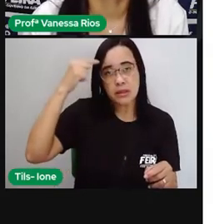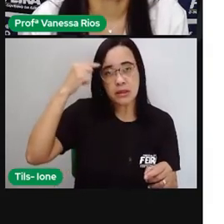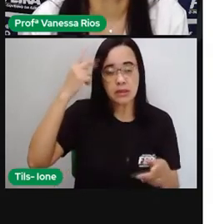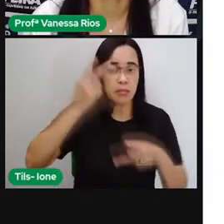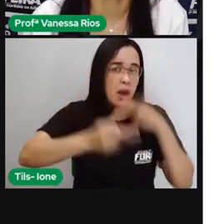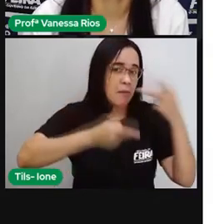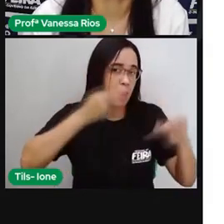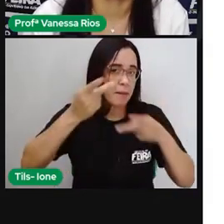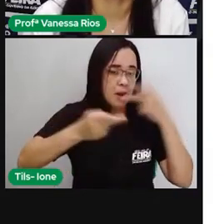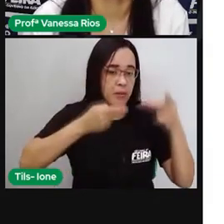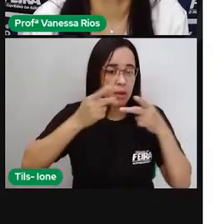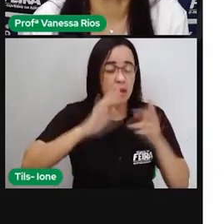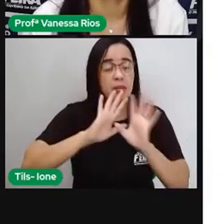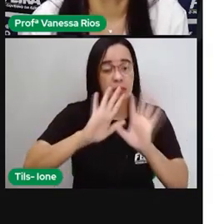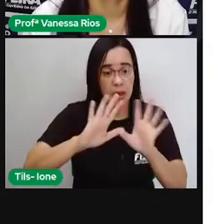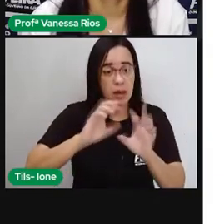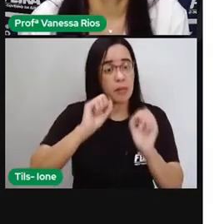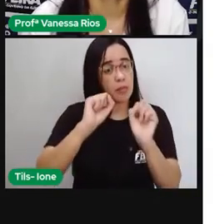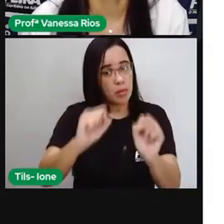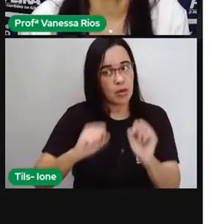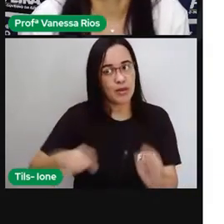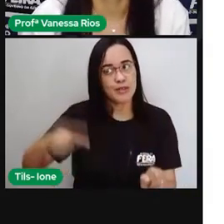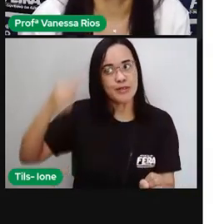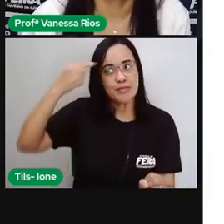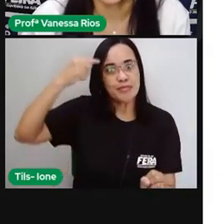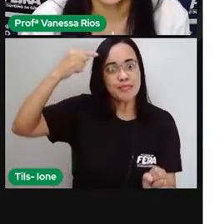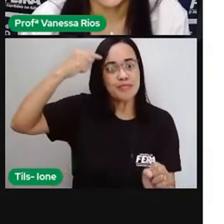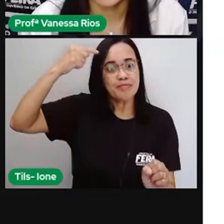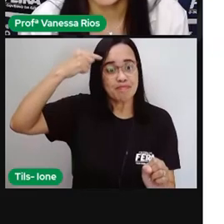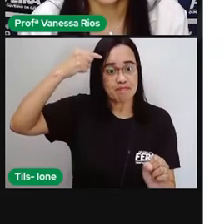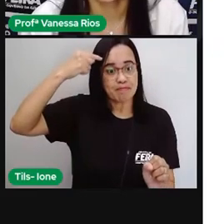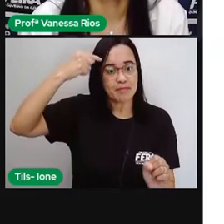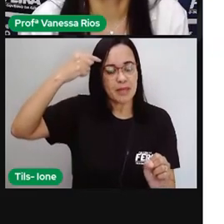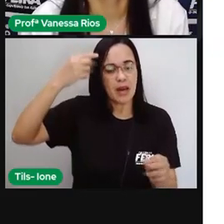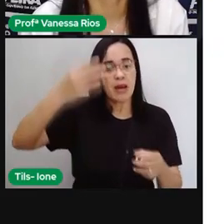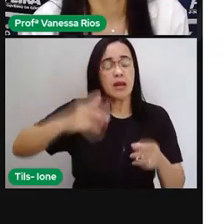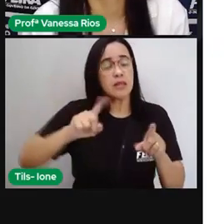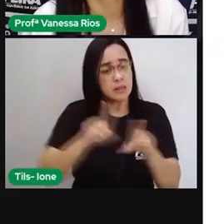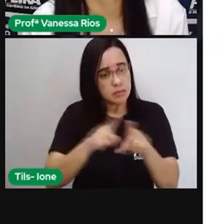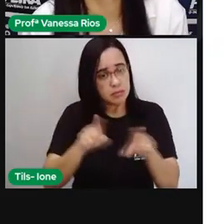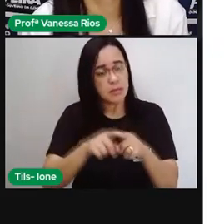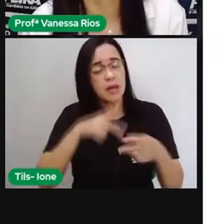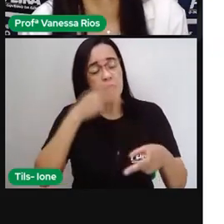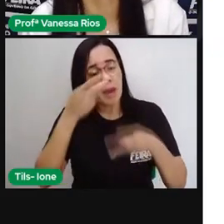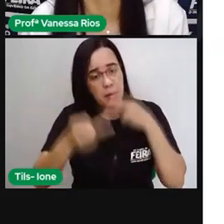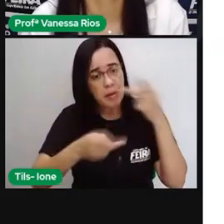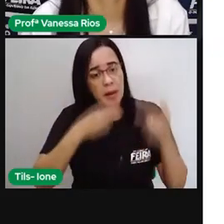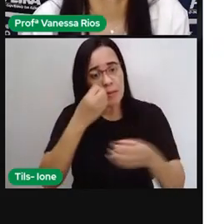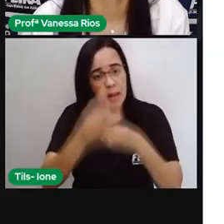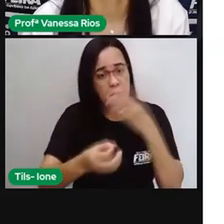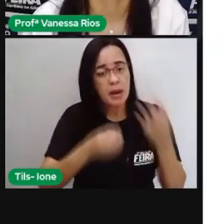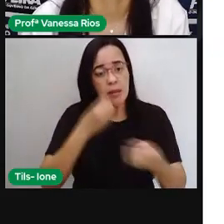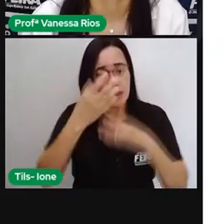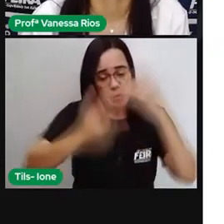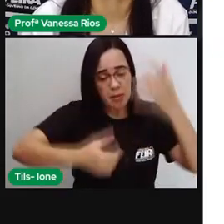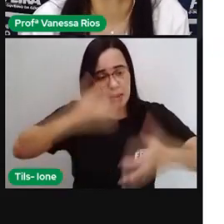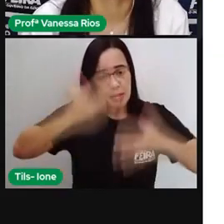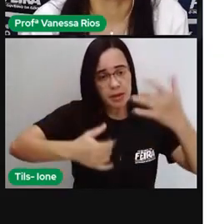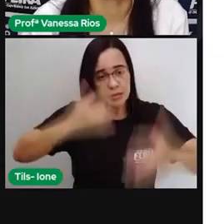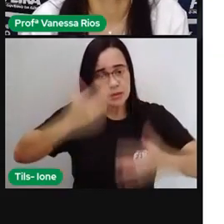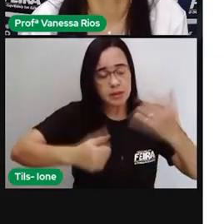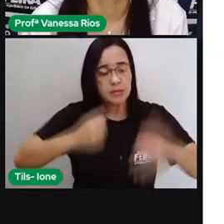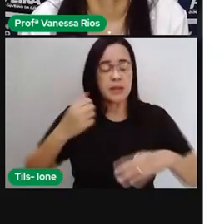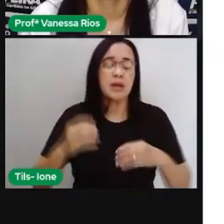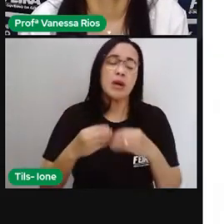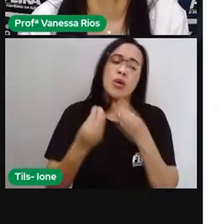falar, mas pensem aí, né? E falem também, né? Não importa aí se a Pro não está ouvindo, mas aí que falem, se